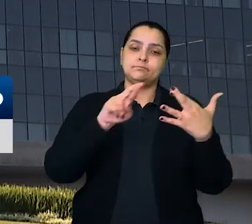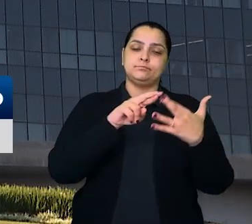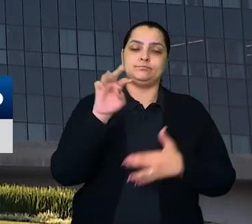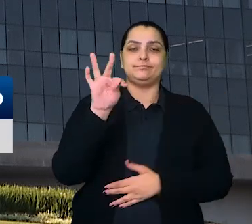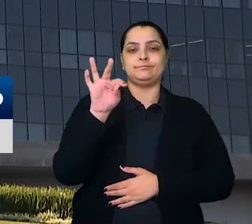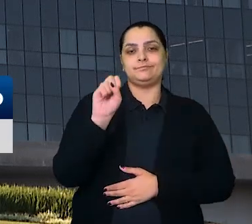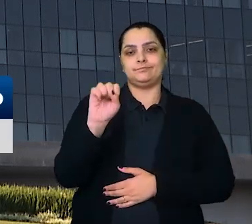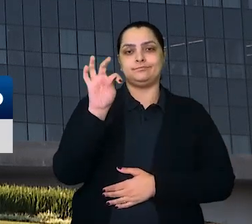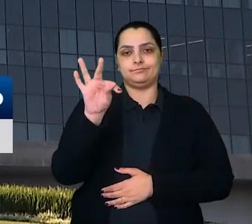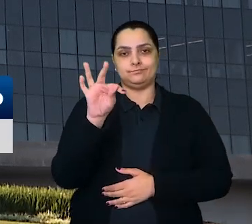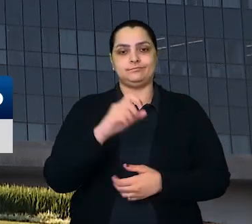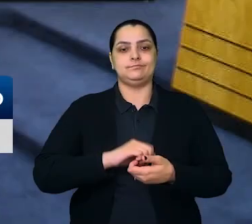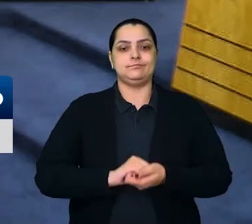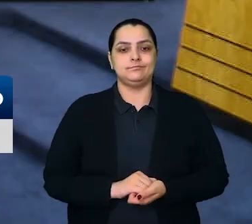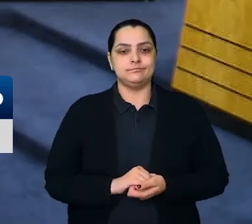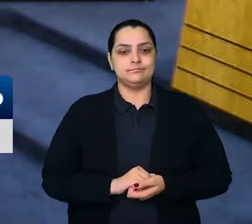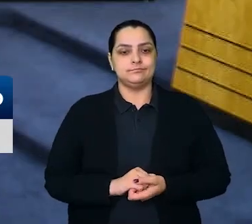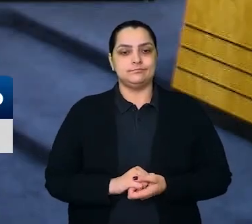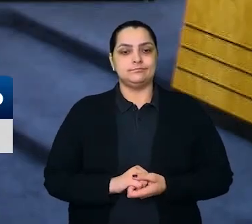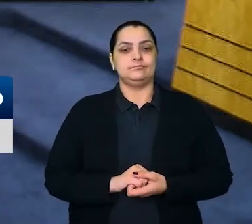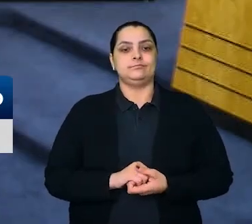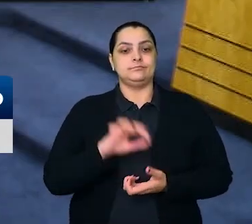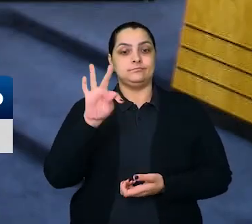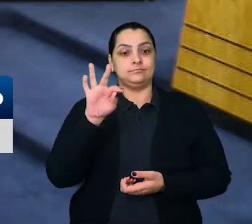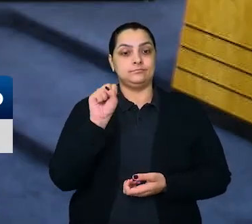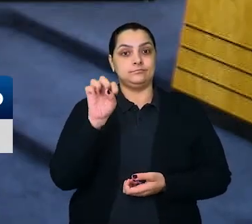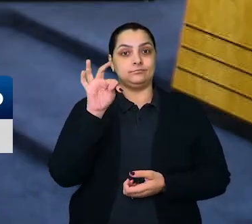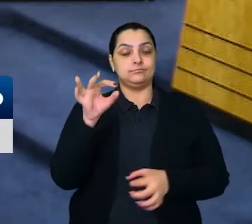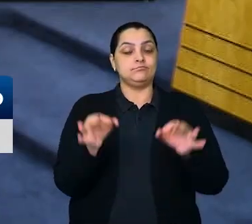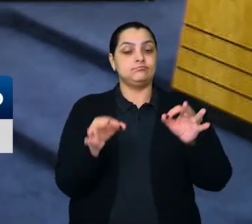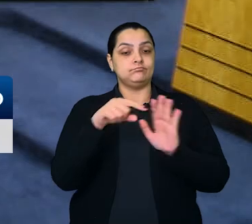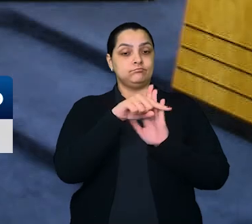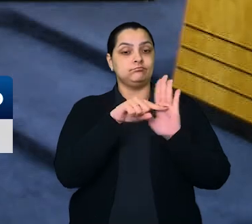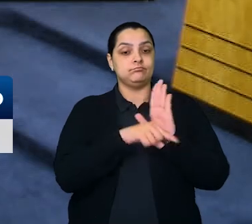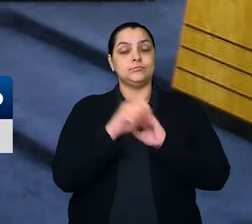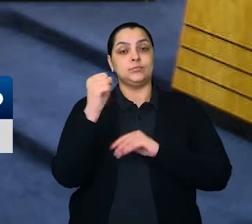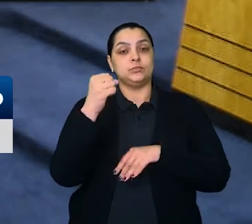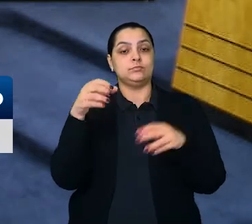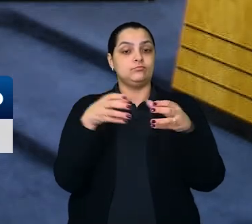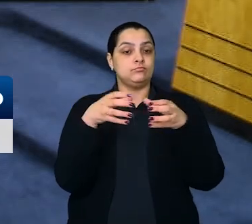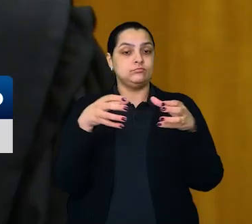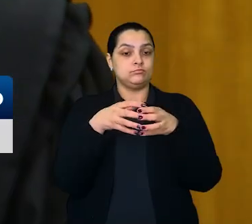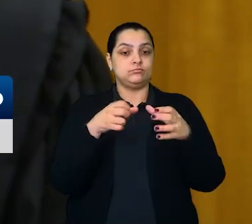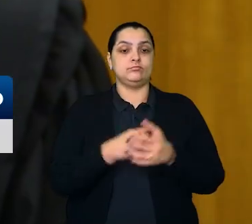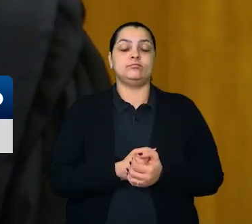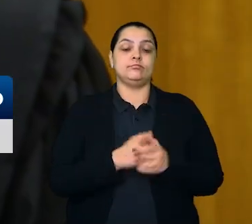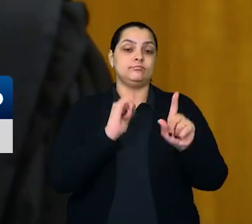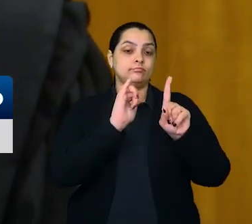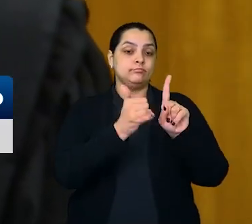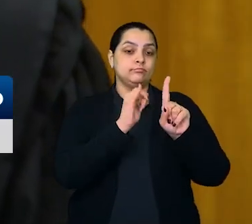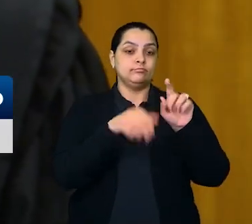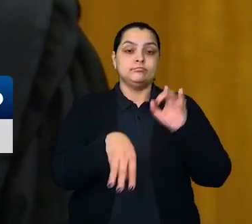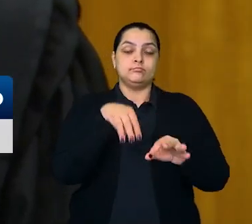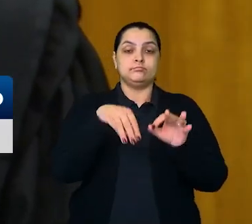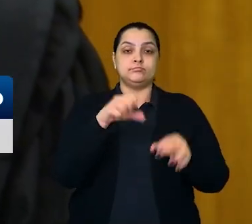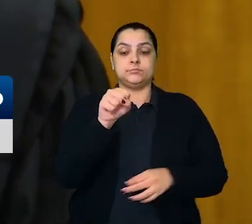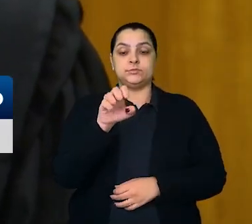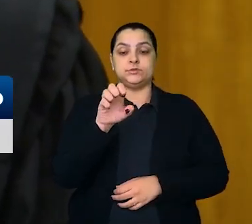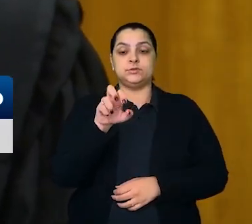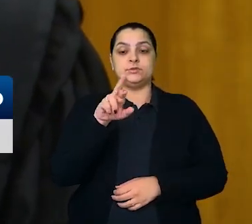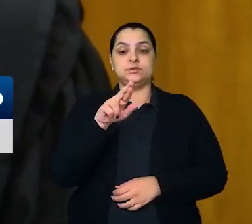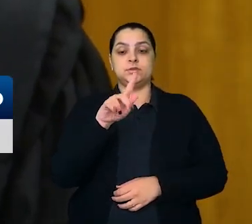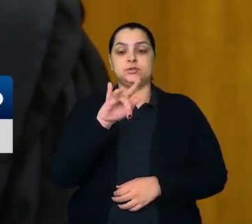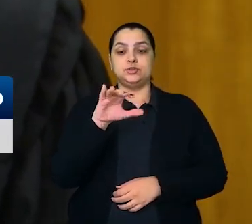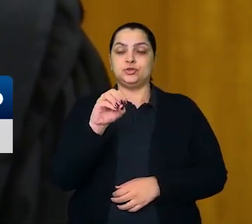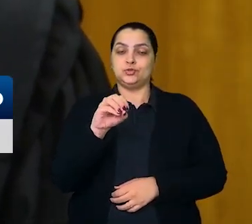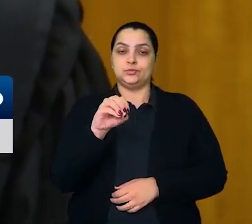no Tribunal Superior do Trabalho. No TST, o caso foi analisado pela 8ª turma, sob a relatoria do ministro Sérgio